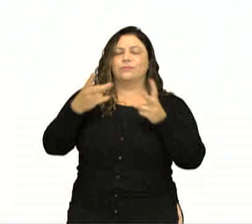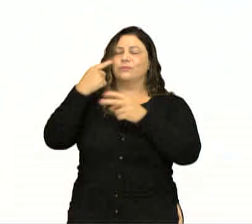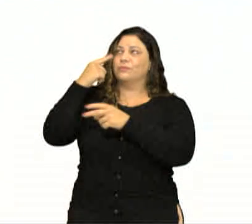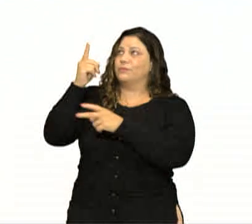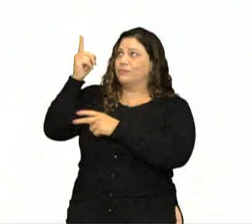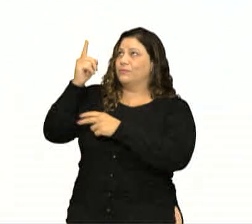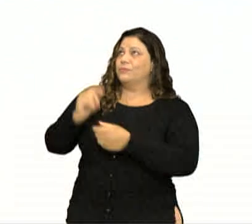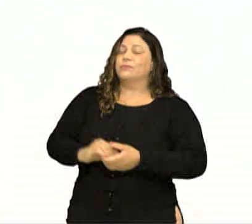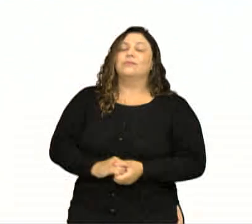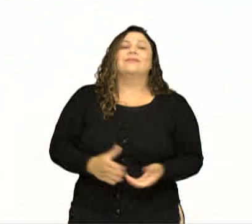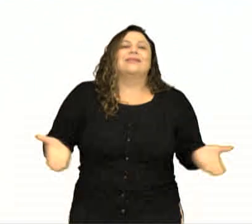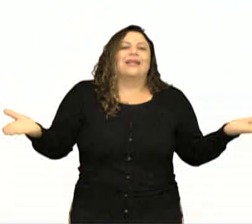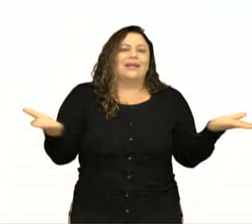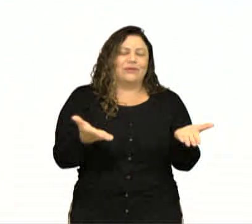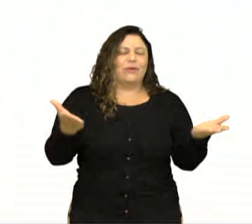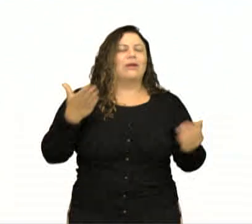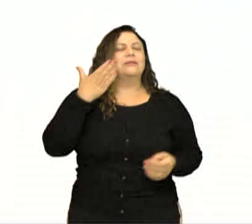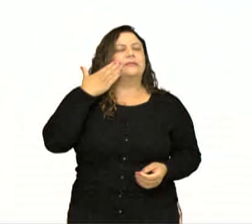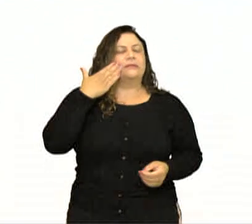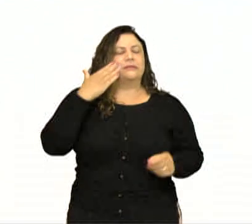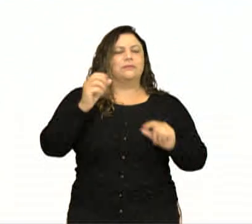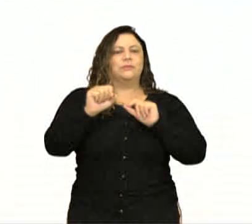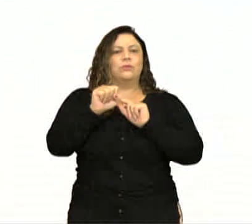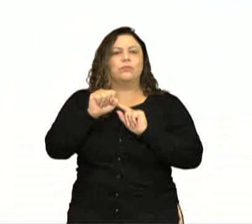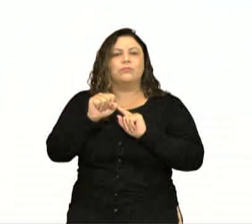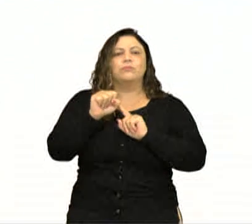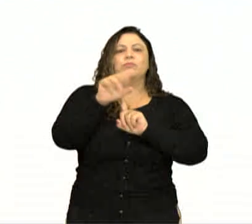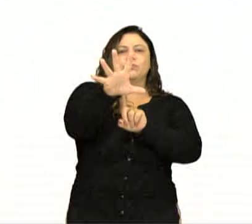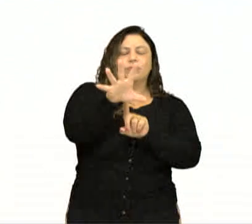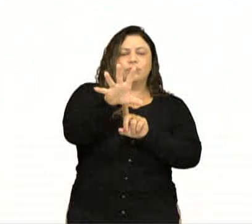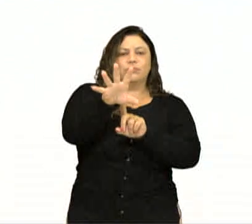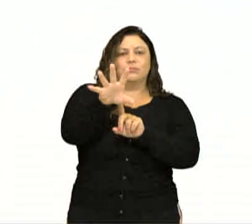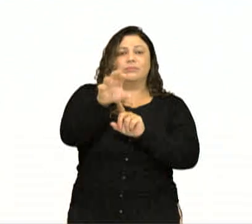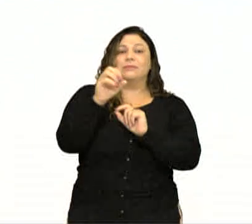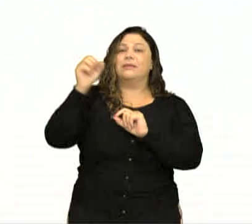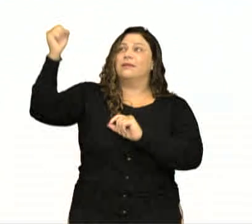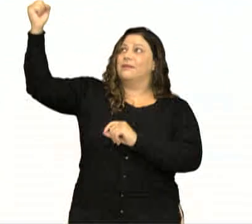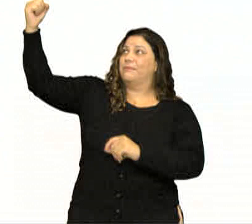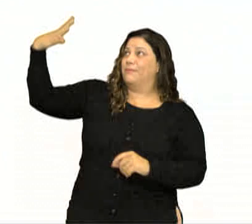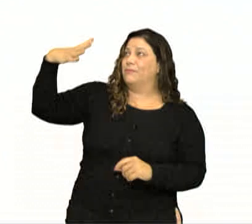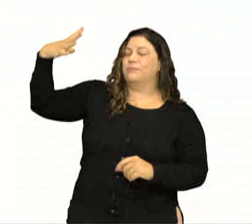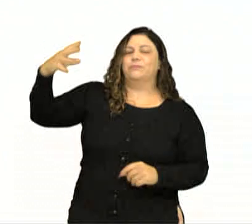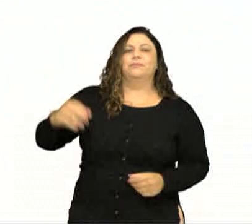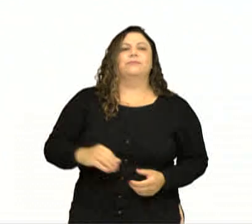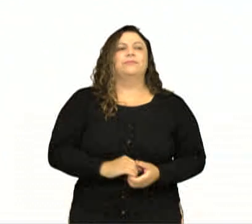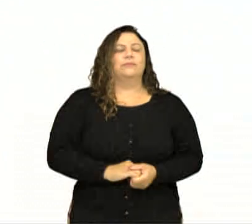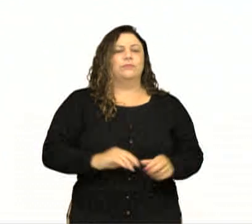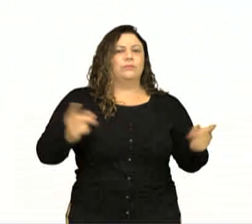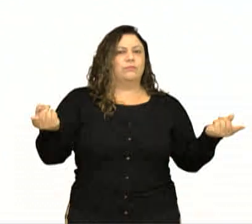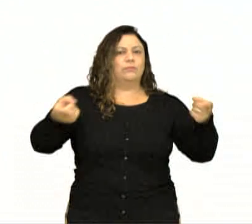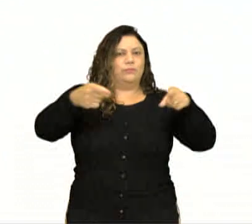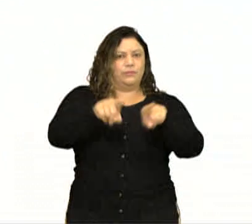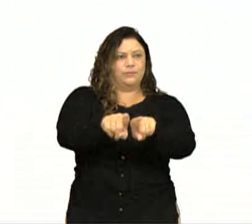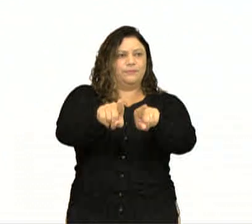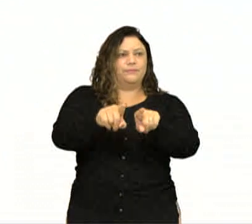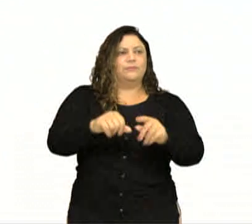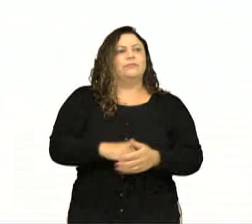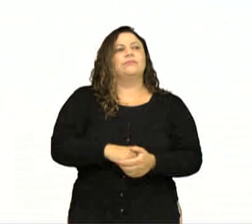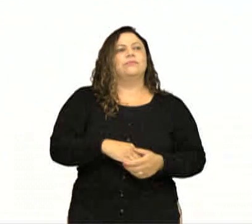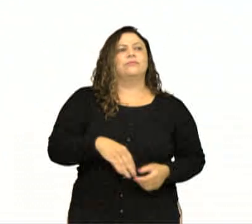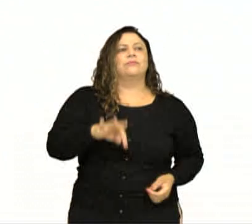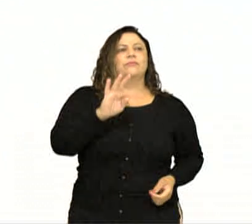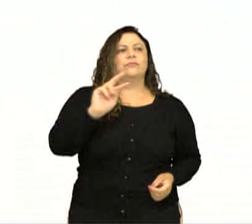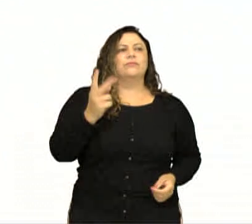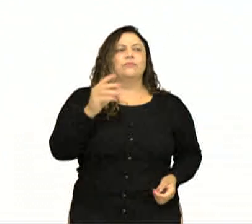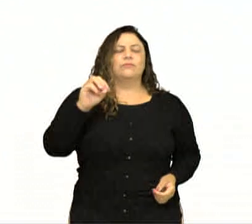E atualmente, pessoal, nós sabemos que a luz ela tem um duplo comportamento. Um cara chamado Thomas Young, ele fez